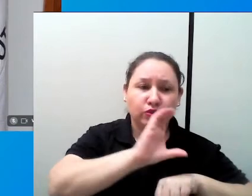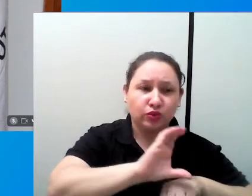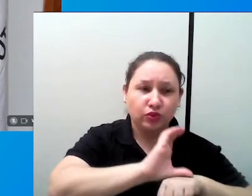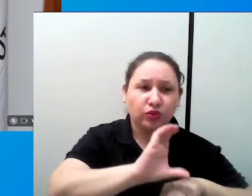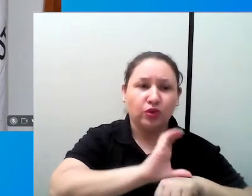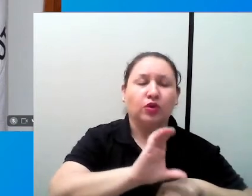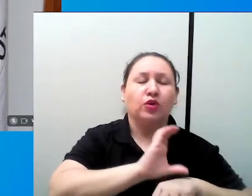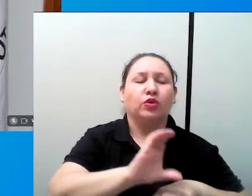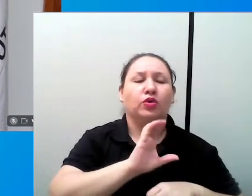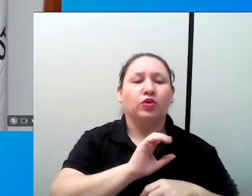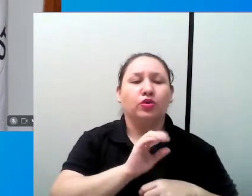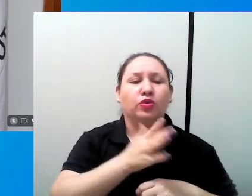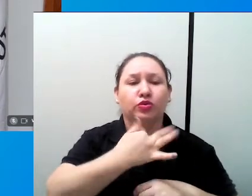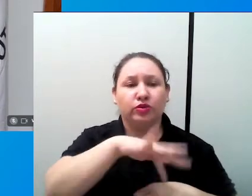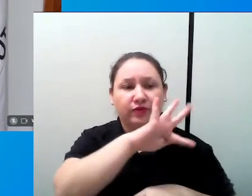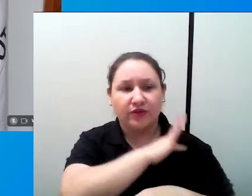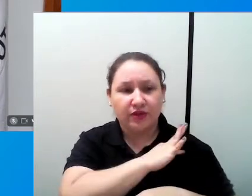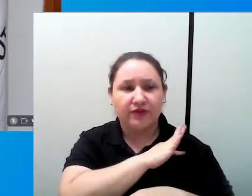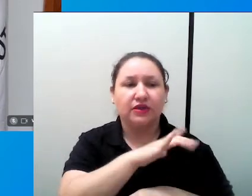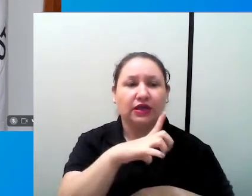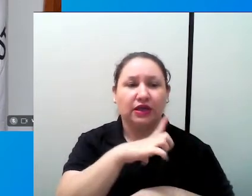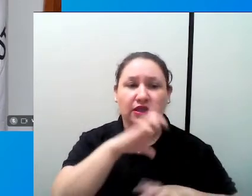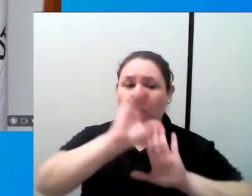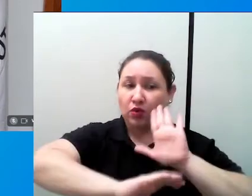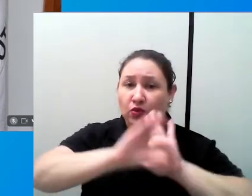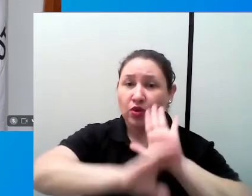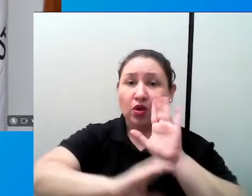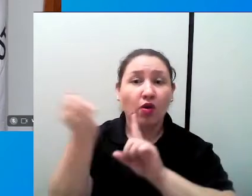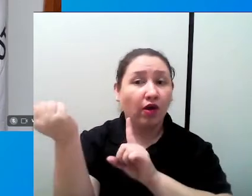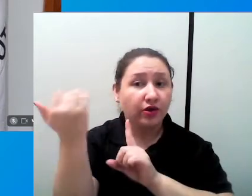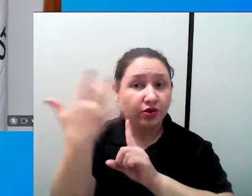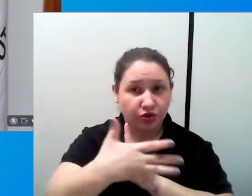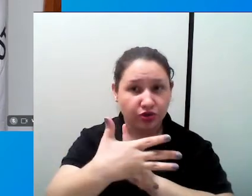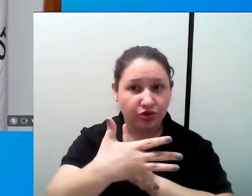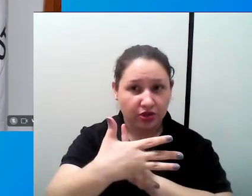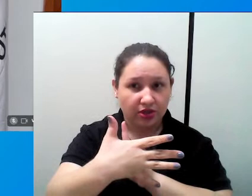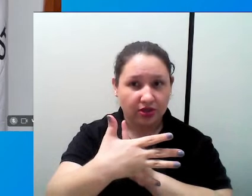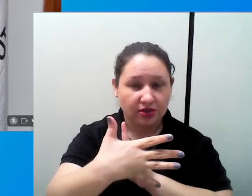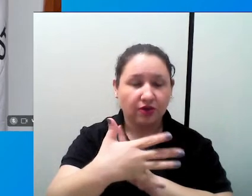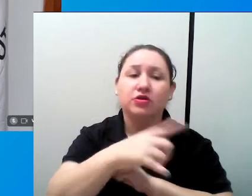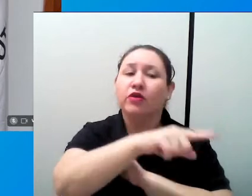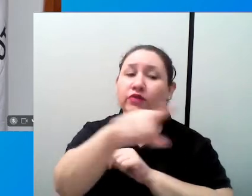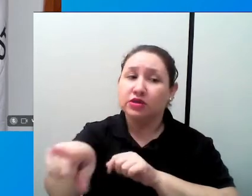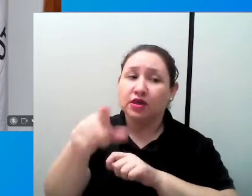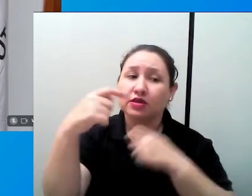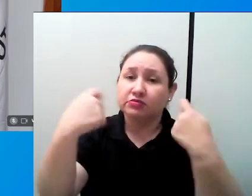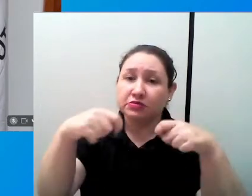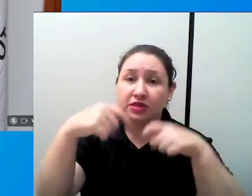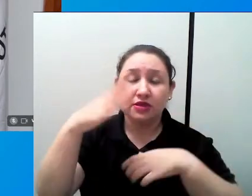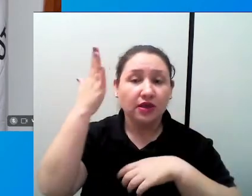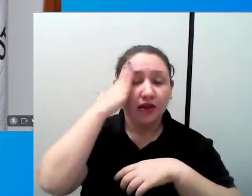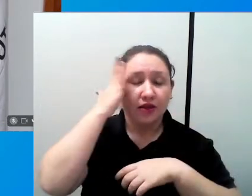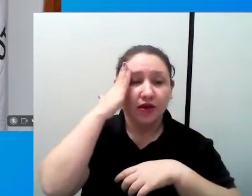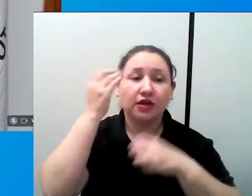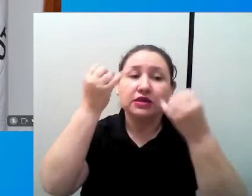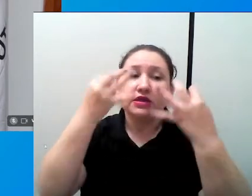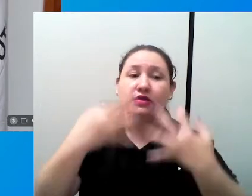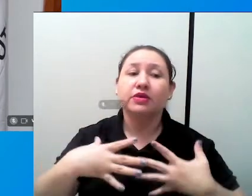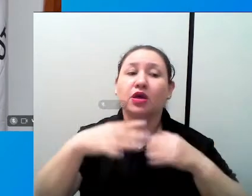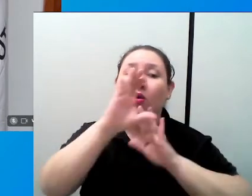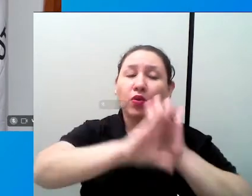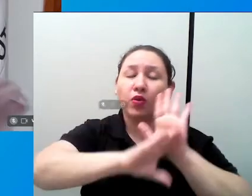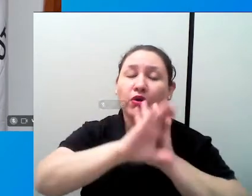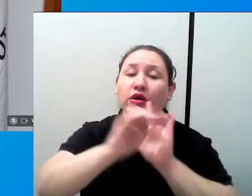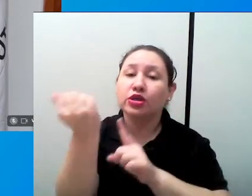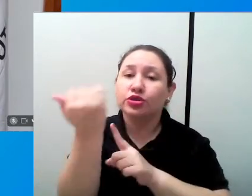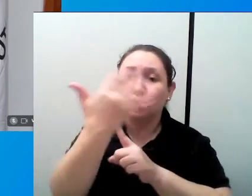em atividades curriculares de extensão. E aí aqui a gente tem que deixar bem claro, a gente está falando de curricularização da extensão e